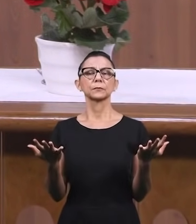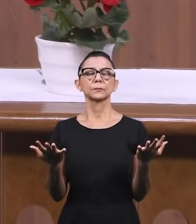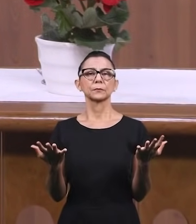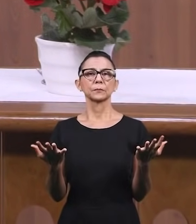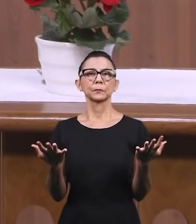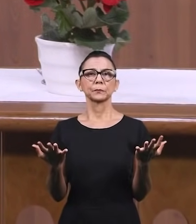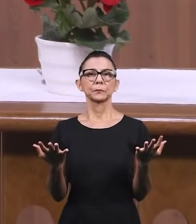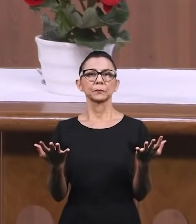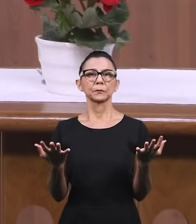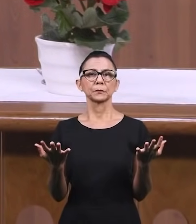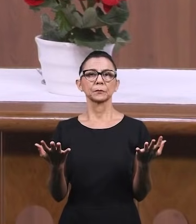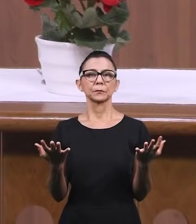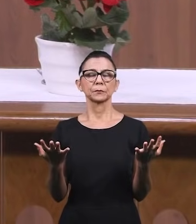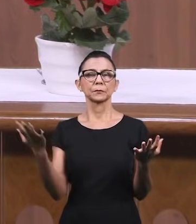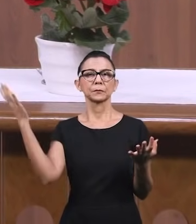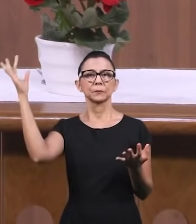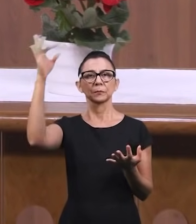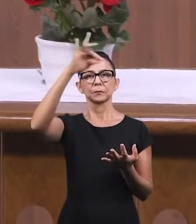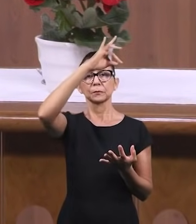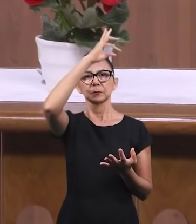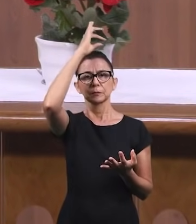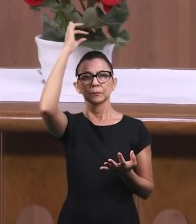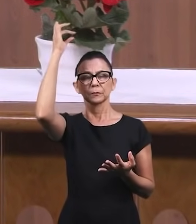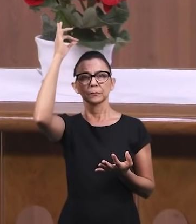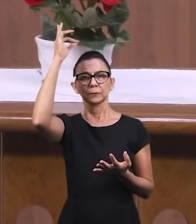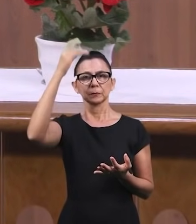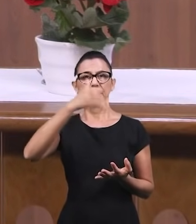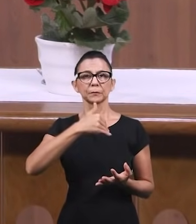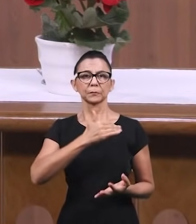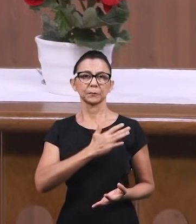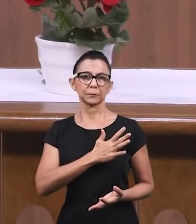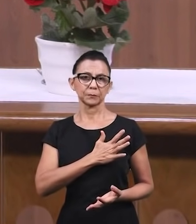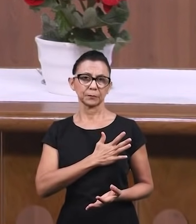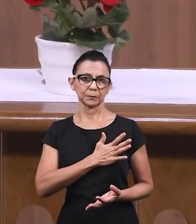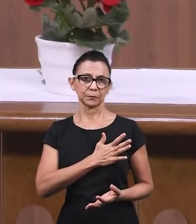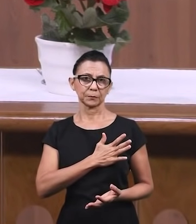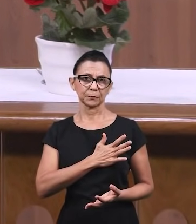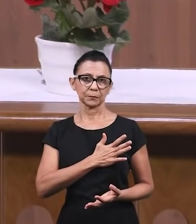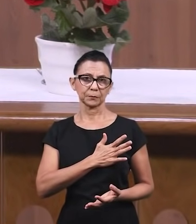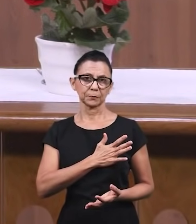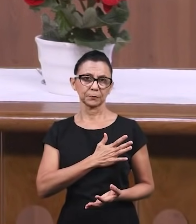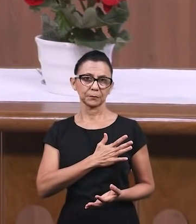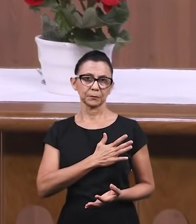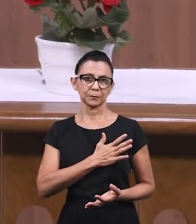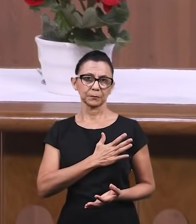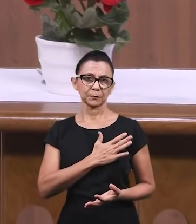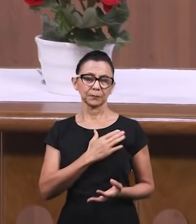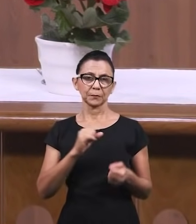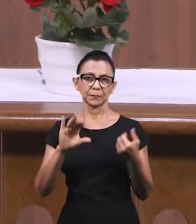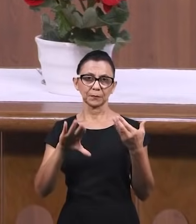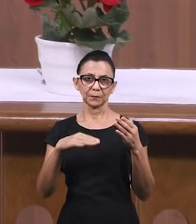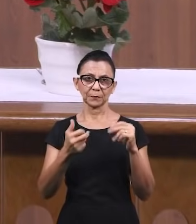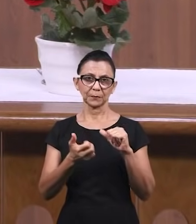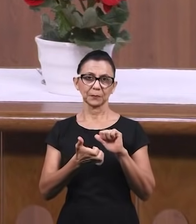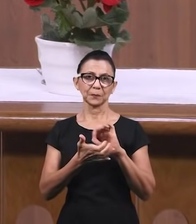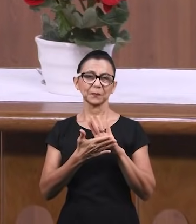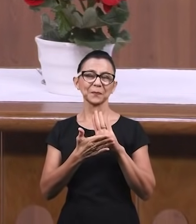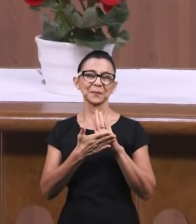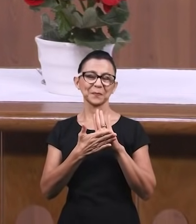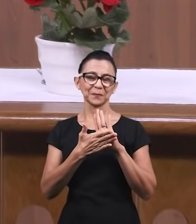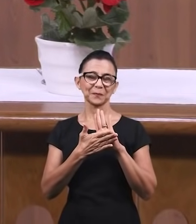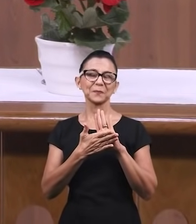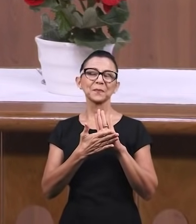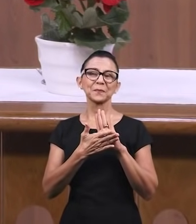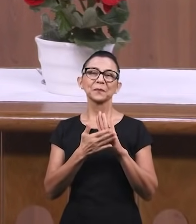você a dádiva do Espírito Santo Consolador. Cantemos mais um